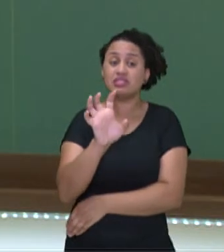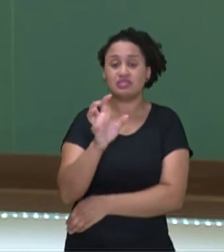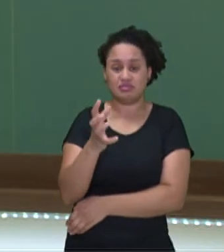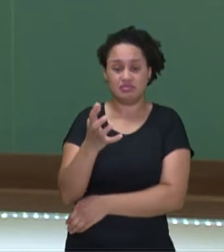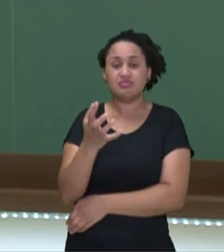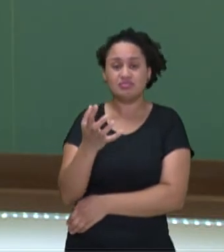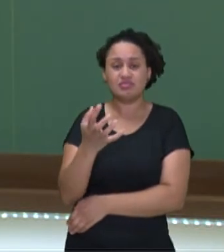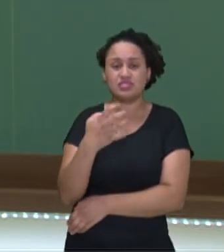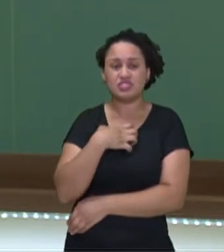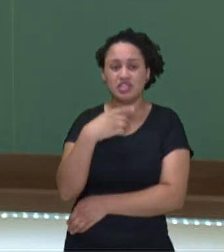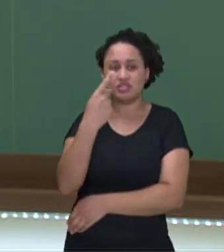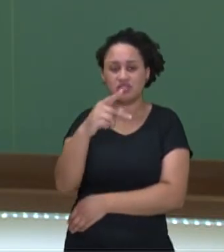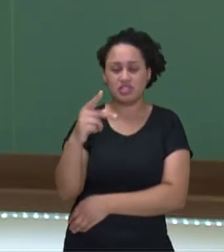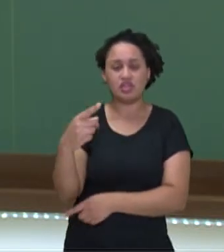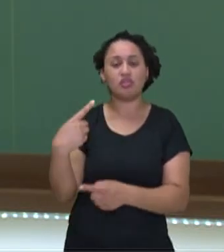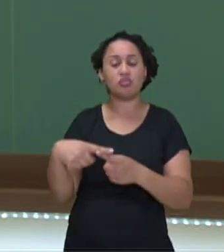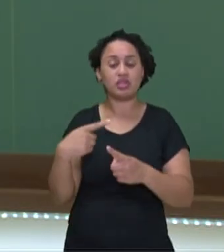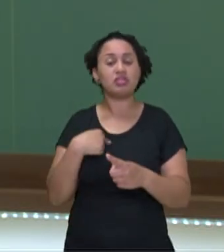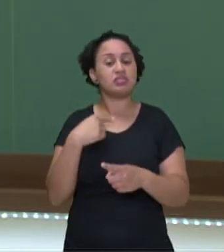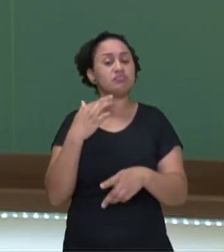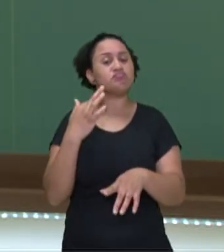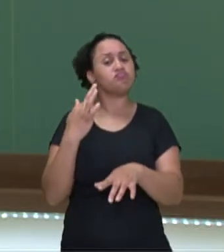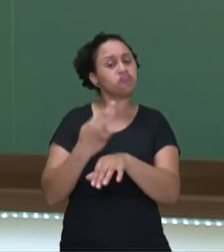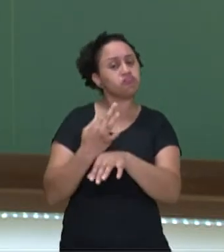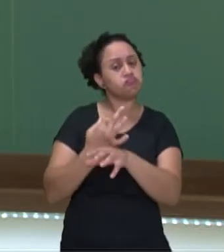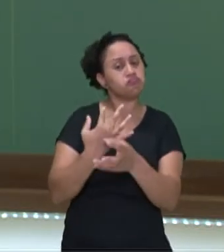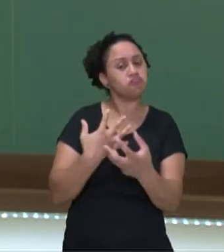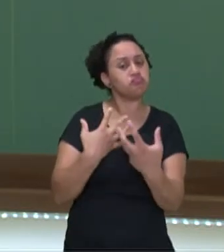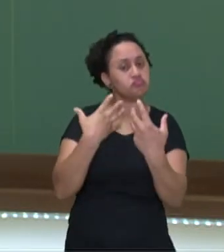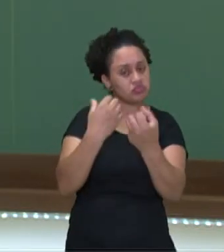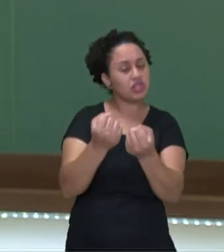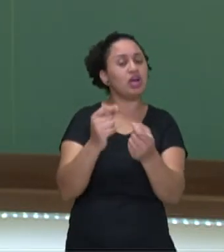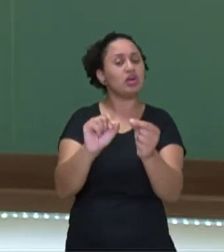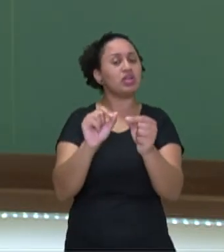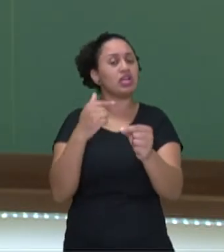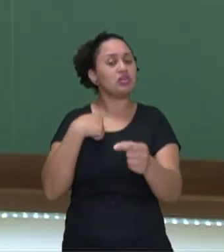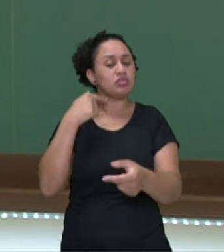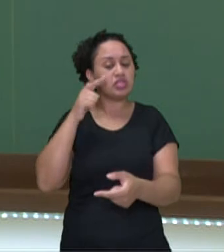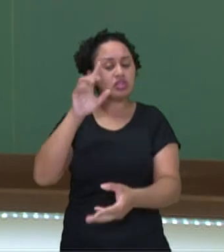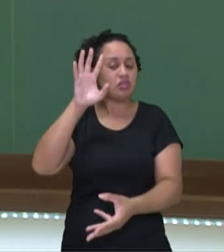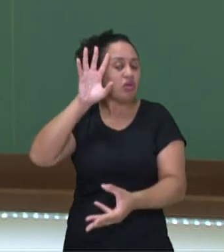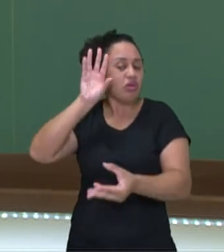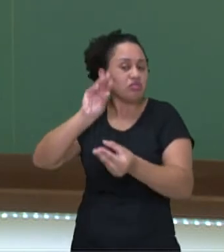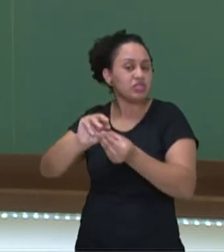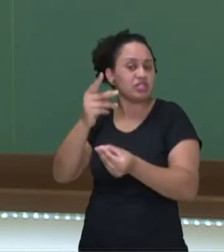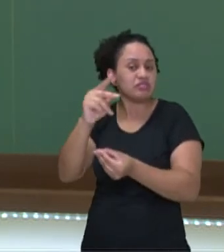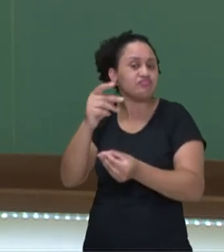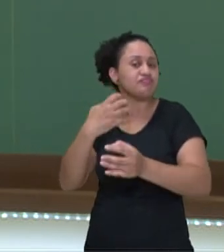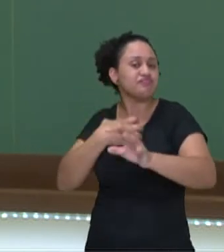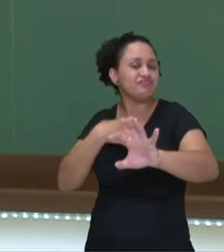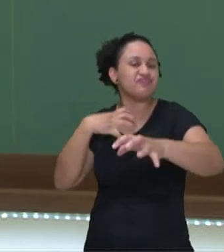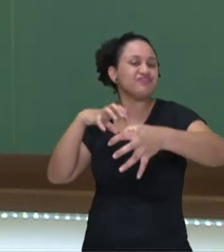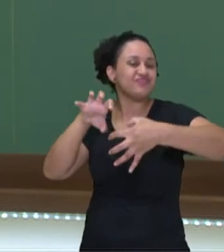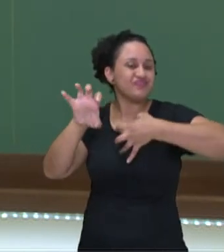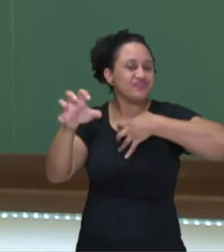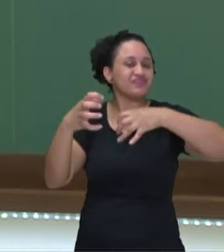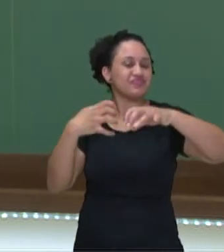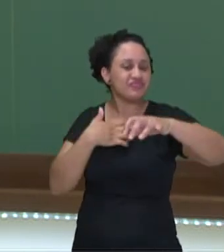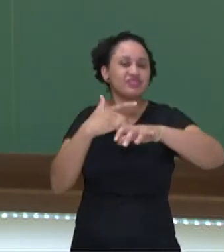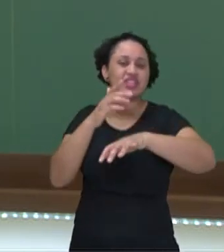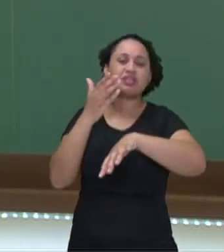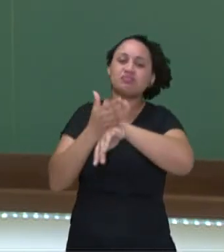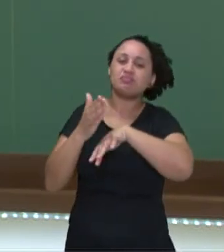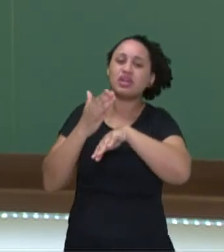ser tolerante é uma virtude. Compreender o outro, se colocar no lugar do outro,